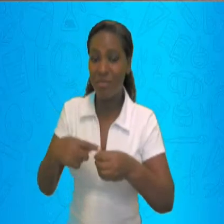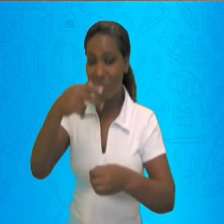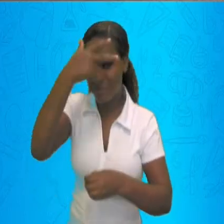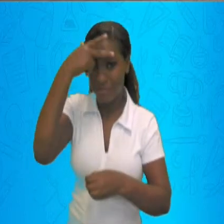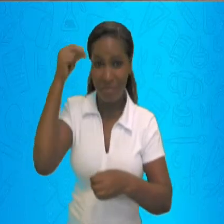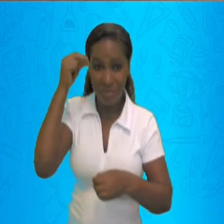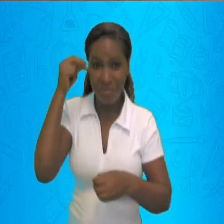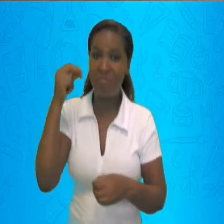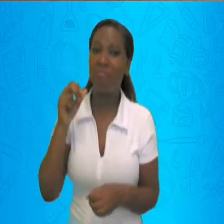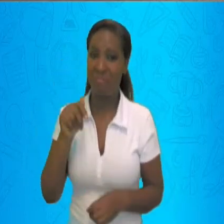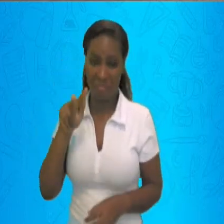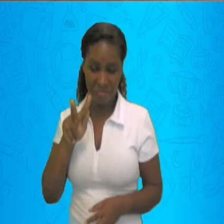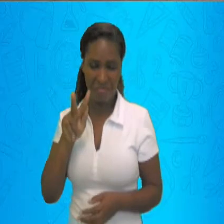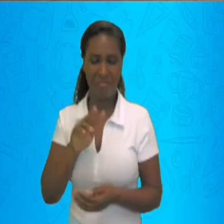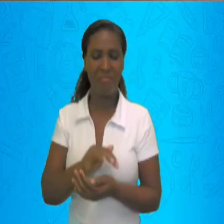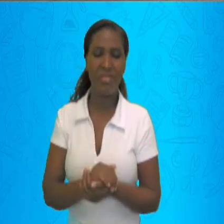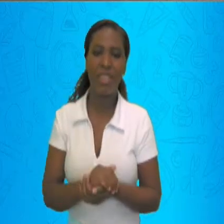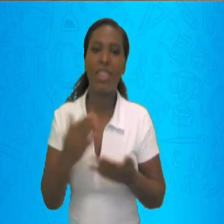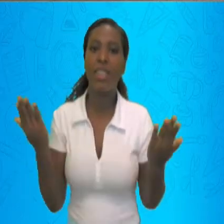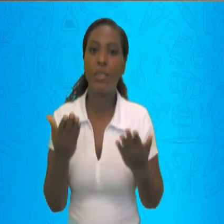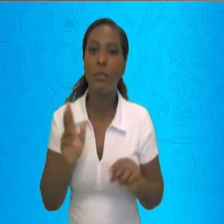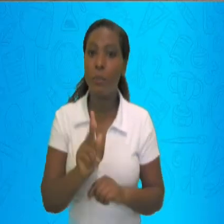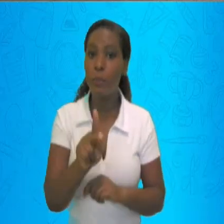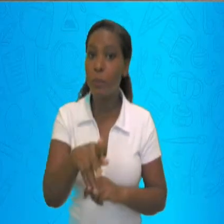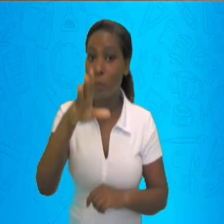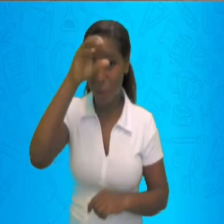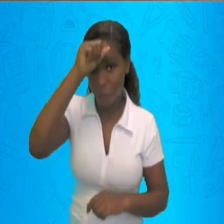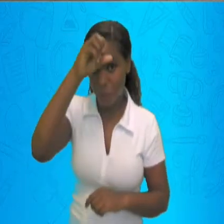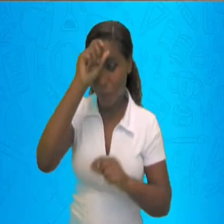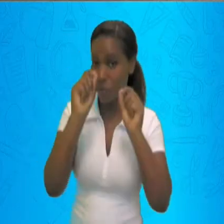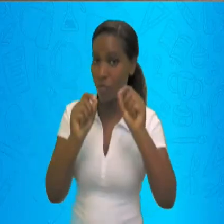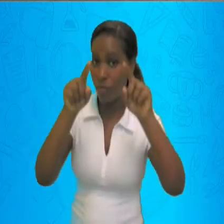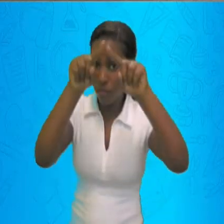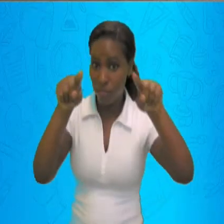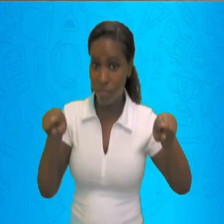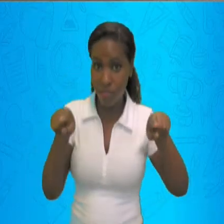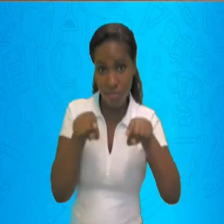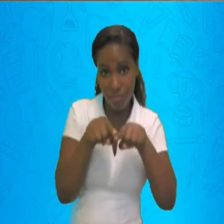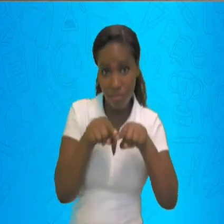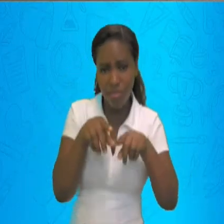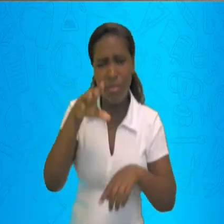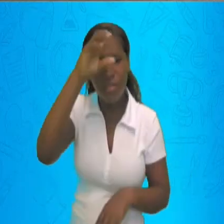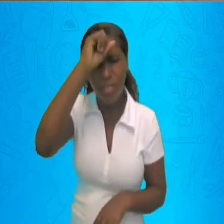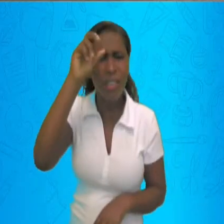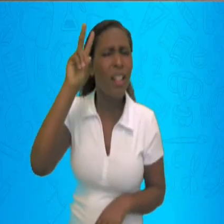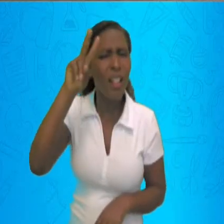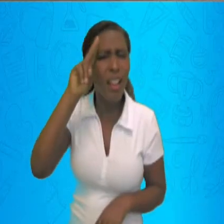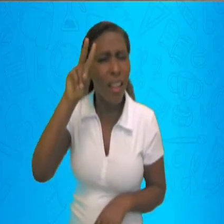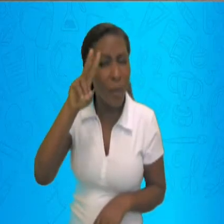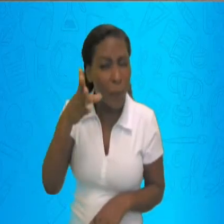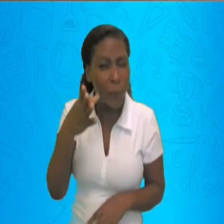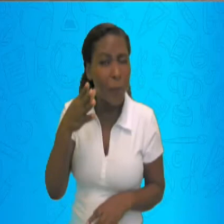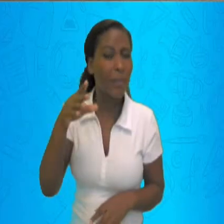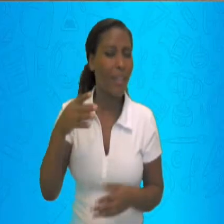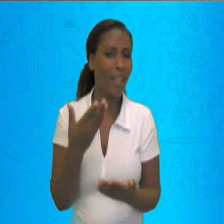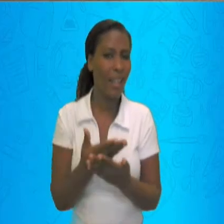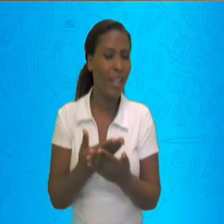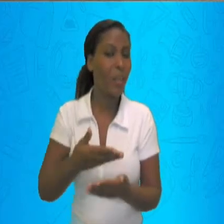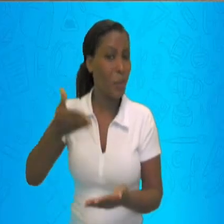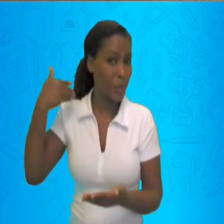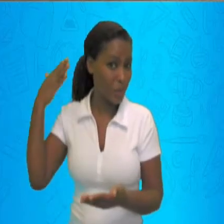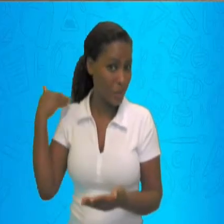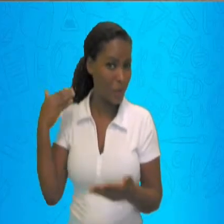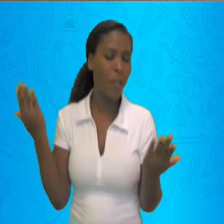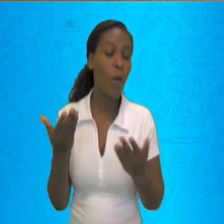E hoje nós vamos continuar aprendendo sobre triângulos. Vocês estão lembrados da aula passada? Vamos fazer